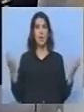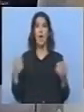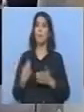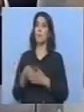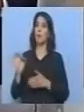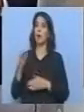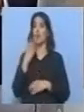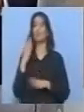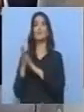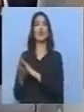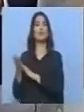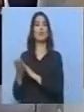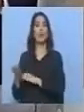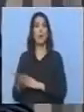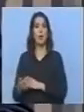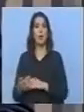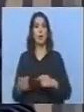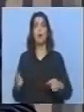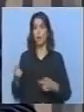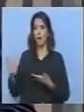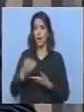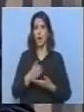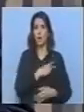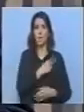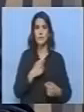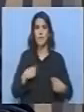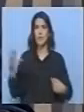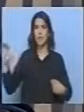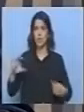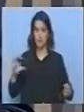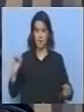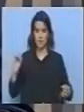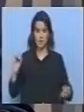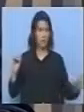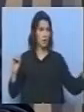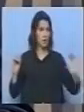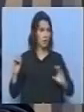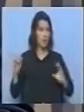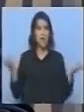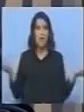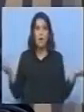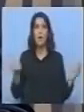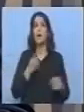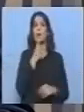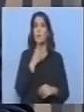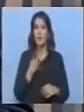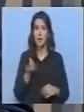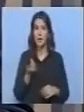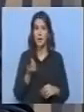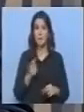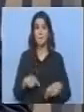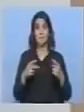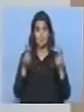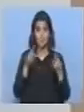zero e o dinheiro correspondente à propina não vir para a universidade. E depois, de facto, se a questão é